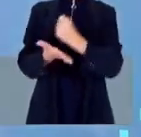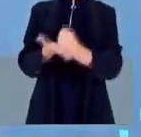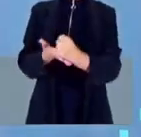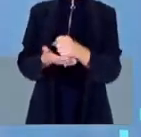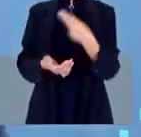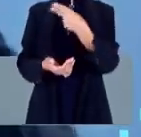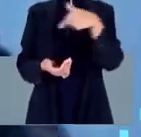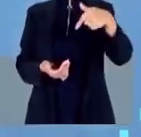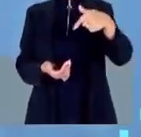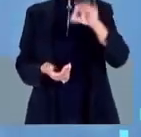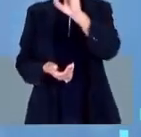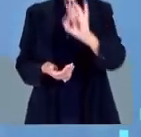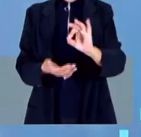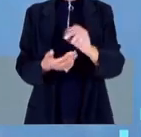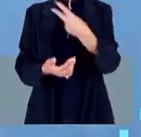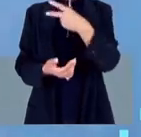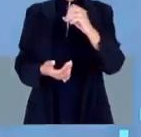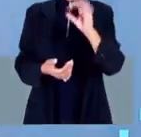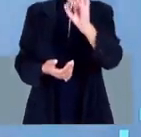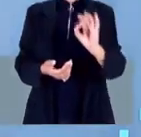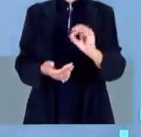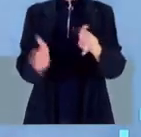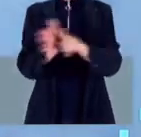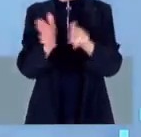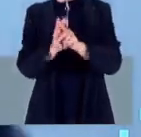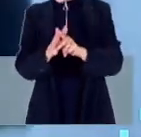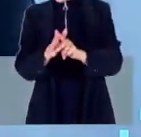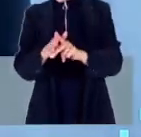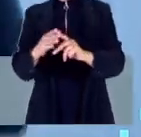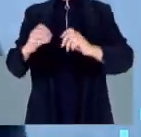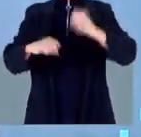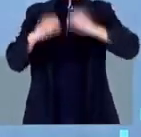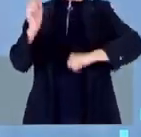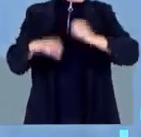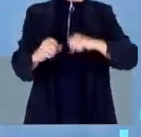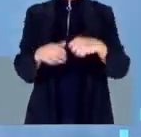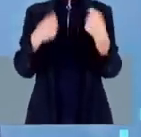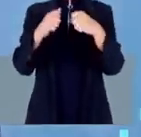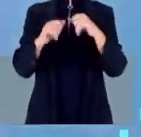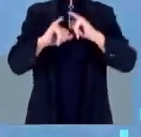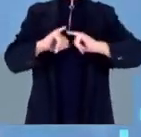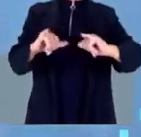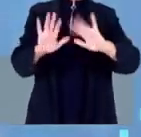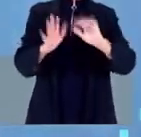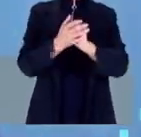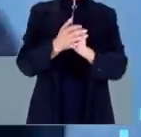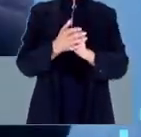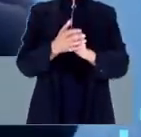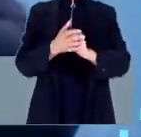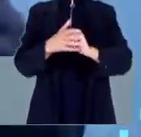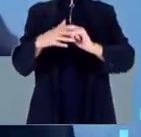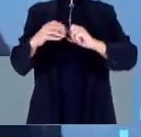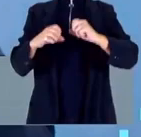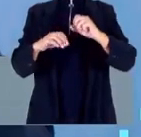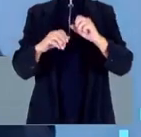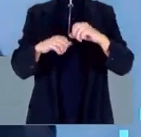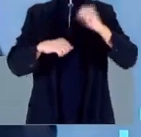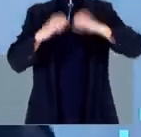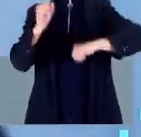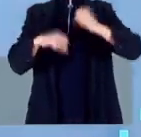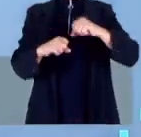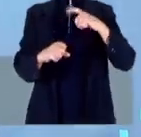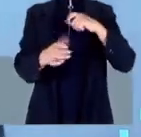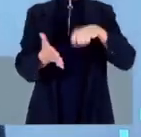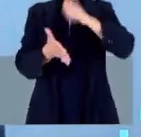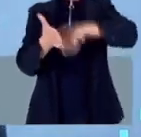são 27%, 20% da pessoa jurídica da empresa então nós temos que dizer o seguinte para a empresa que contratar com carteira de trabalho